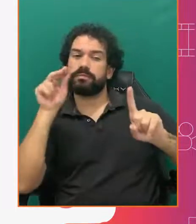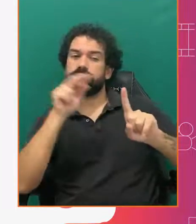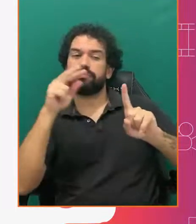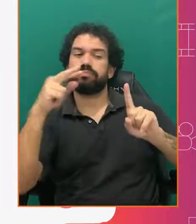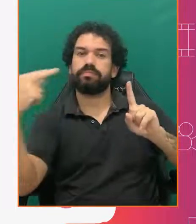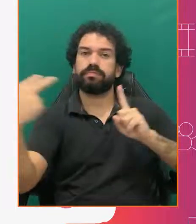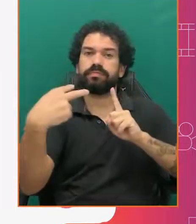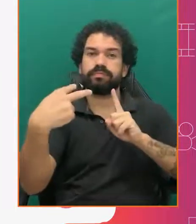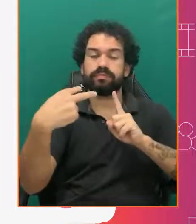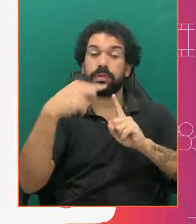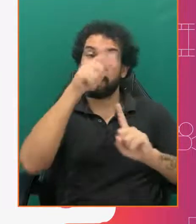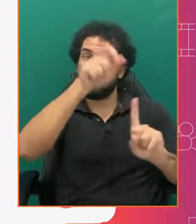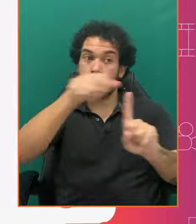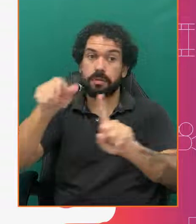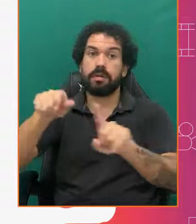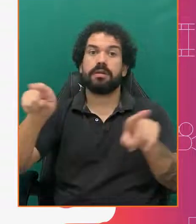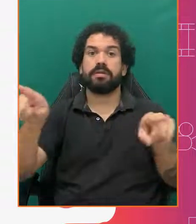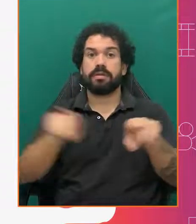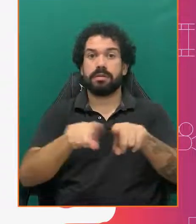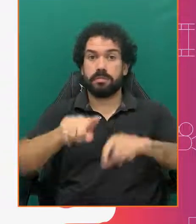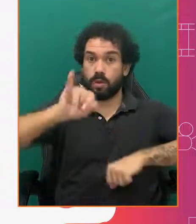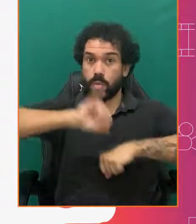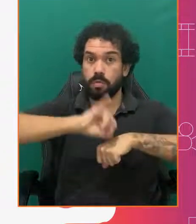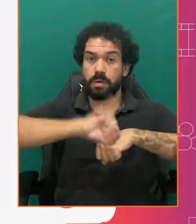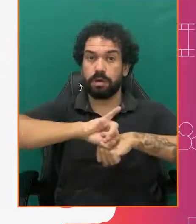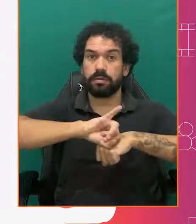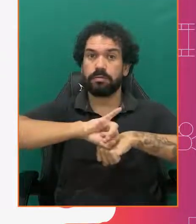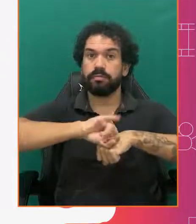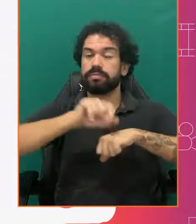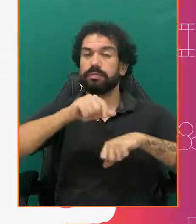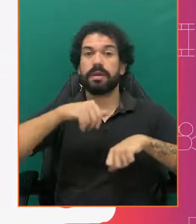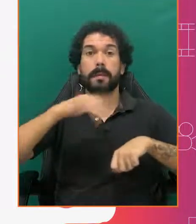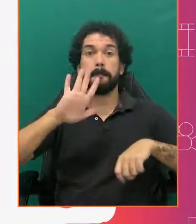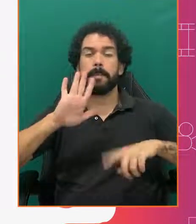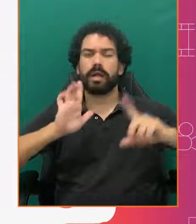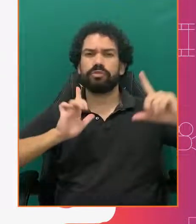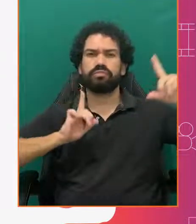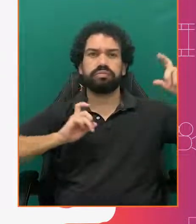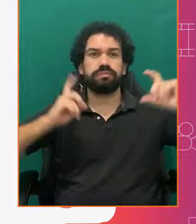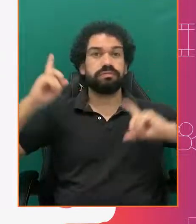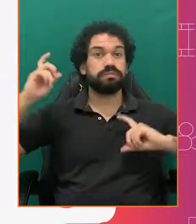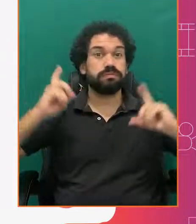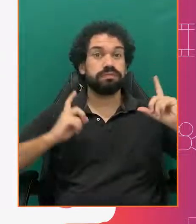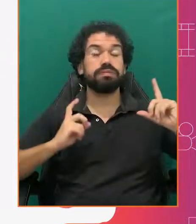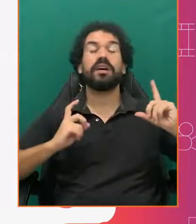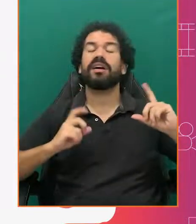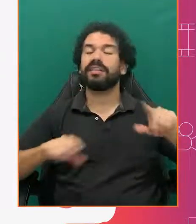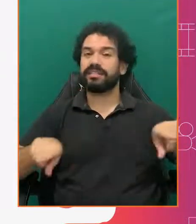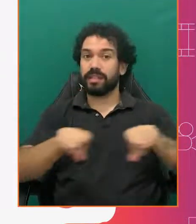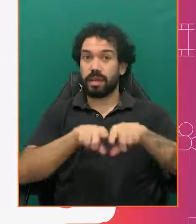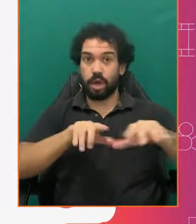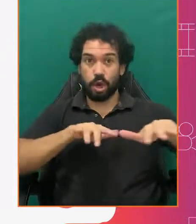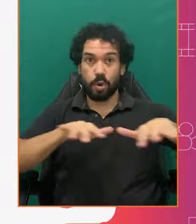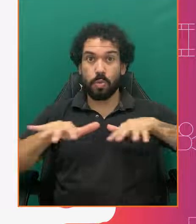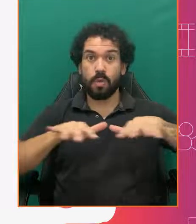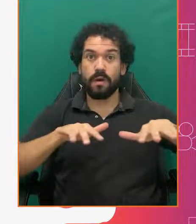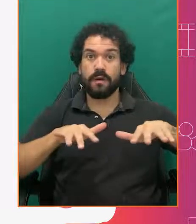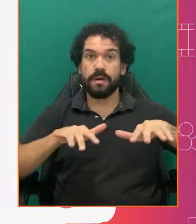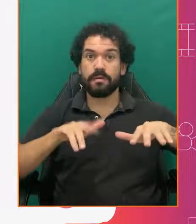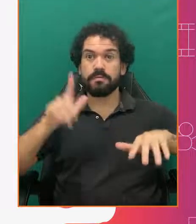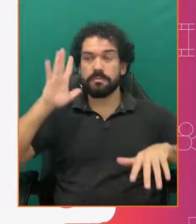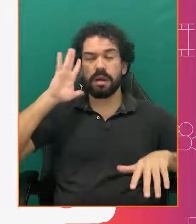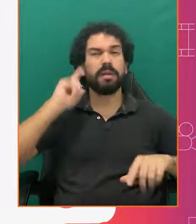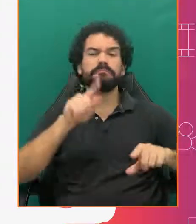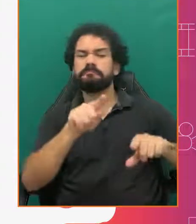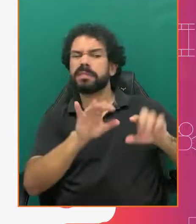nos seus personagens e objetos, deixando eles muito mais expressivos, e um movimento que podia